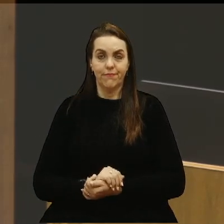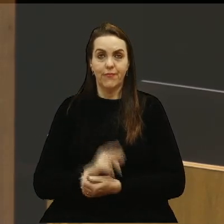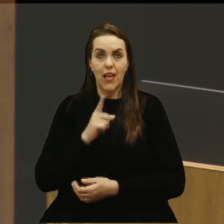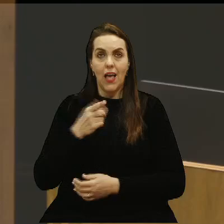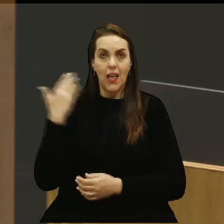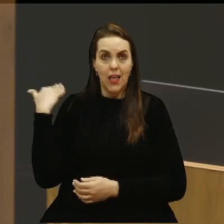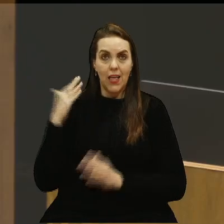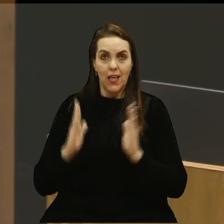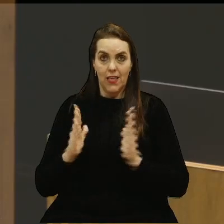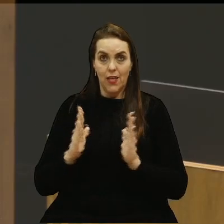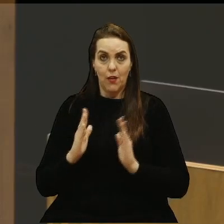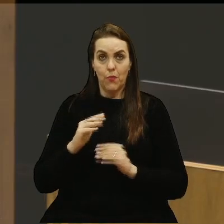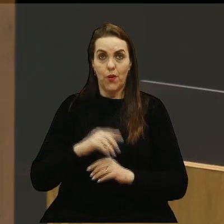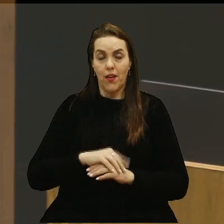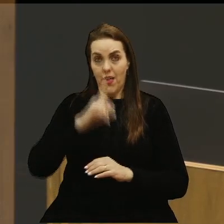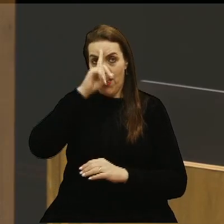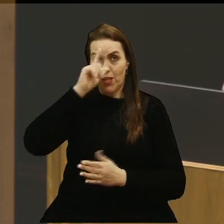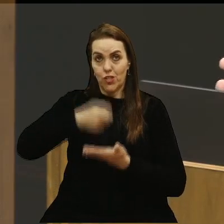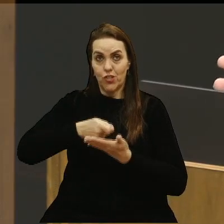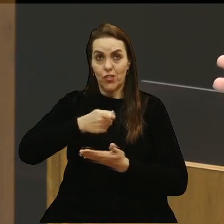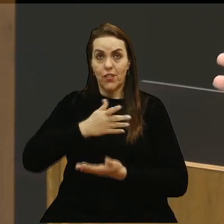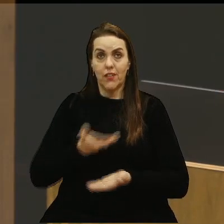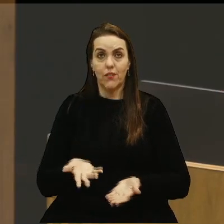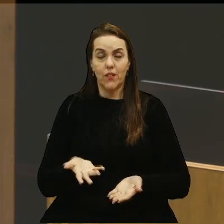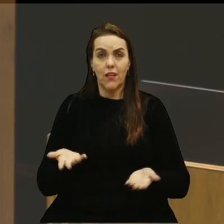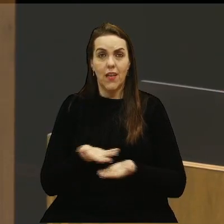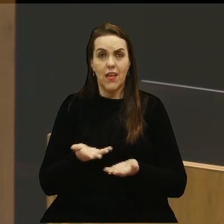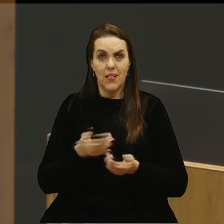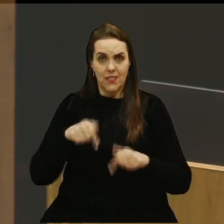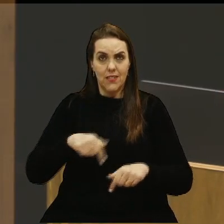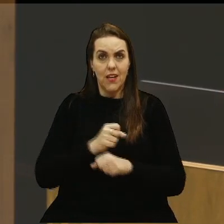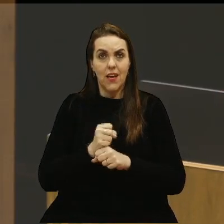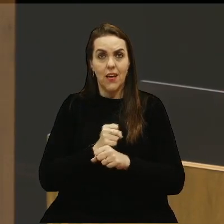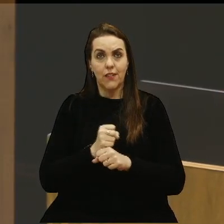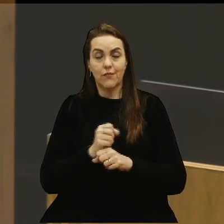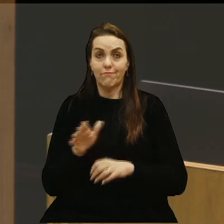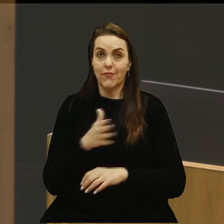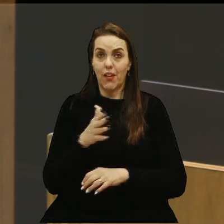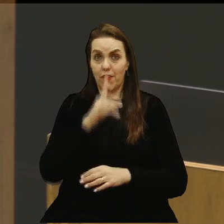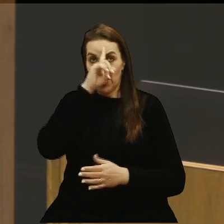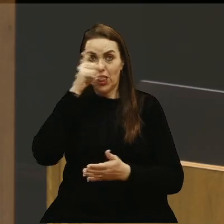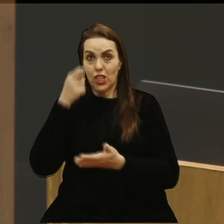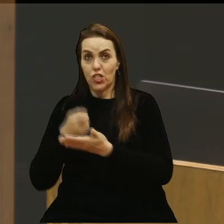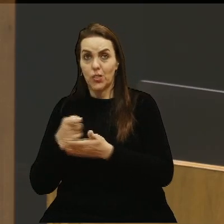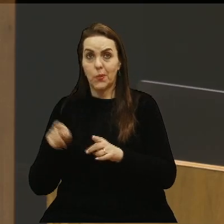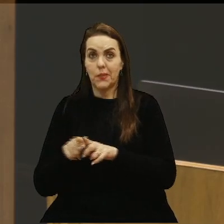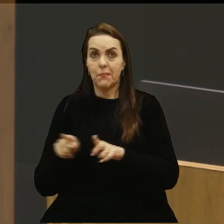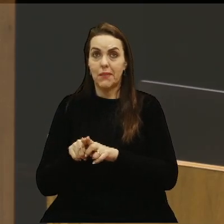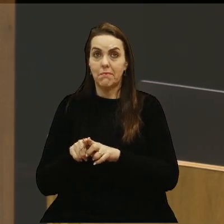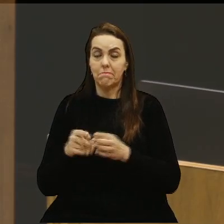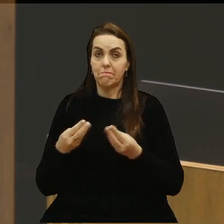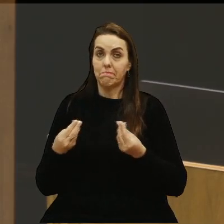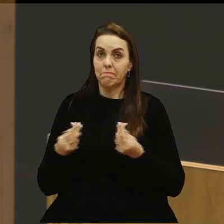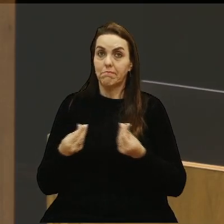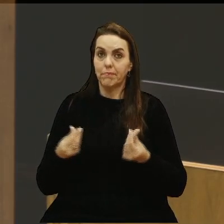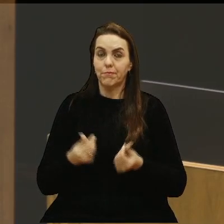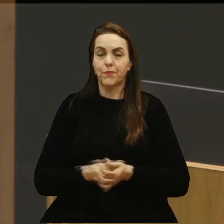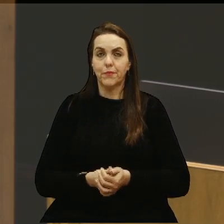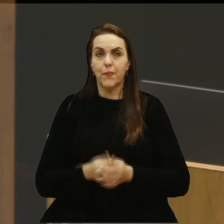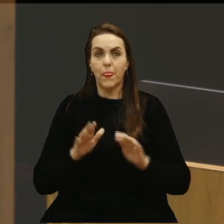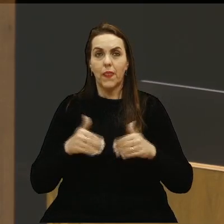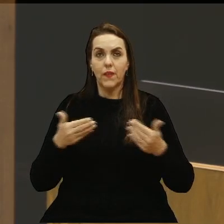diziam era ditadura. E nesse ano, nós não estamos, talvez, numa ditadura. Então,